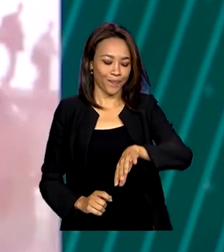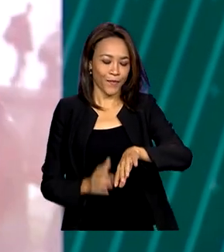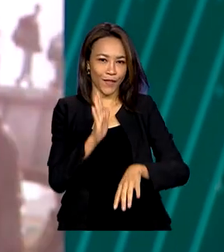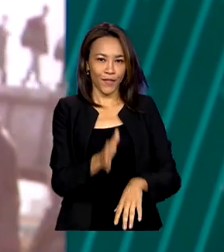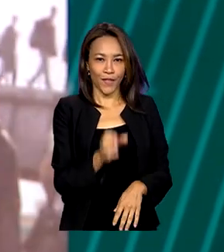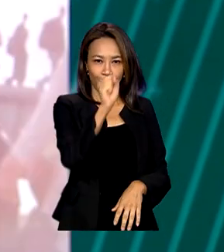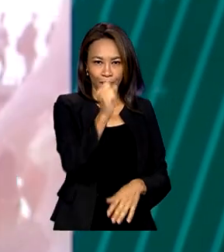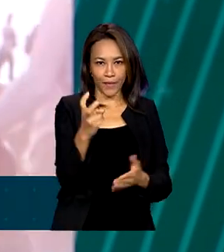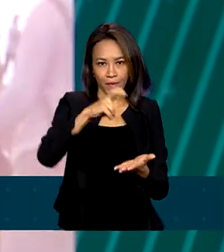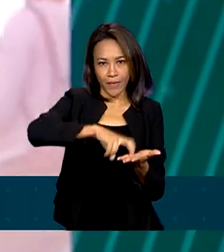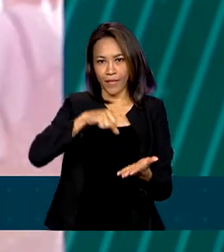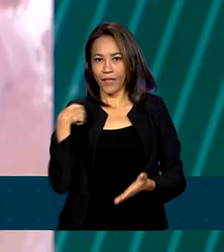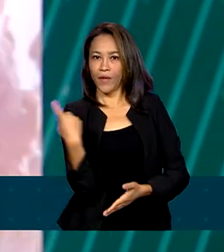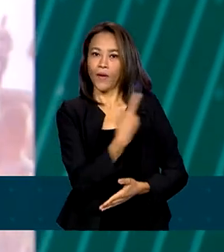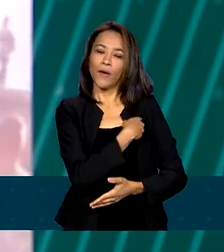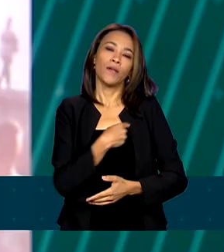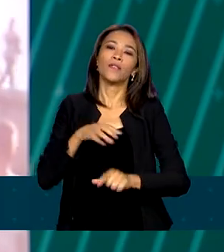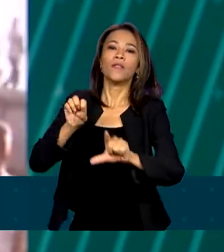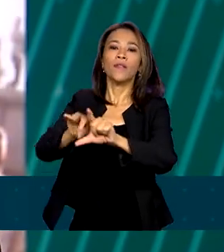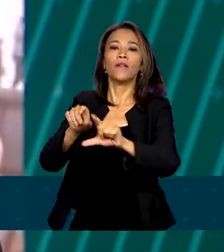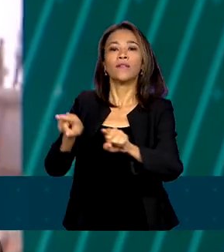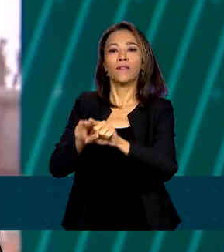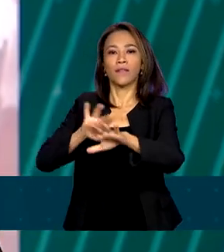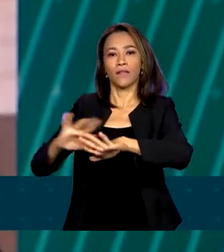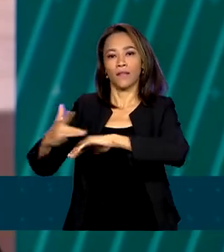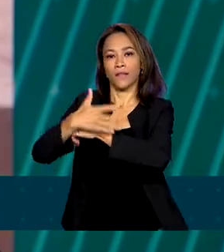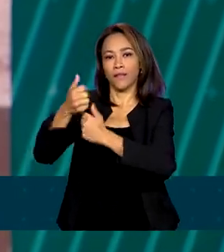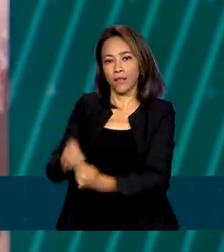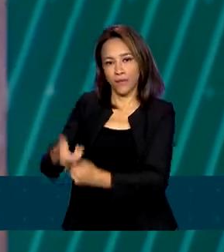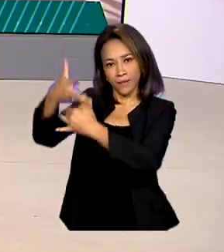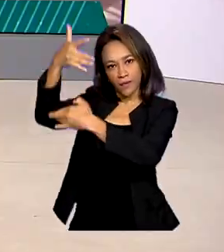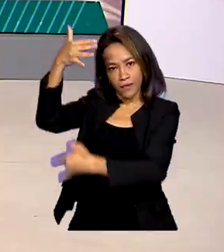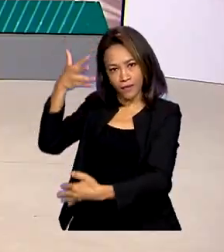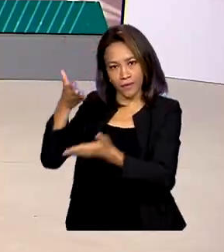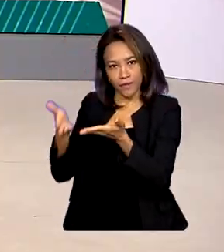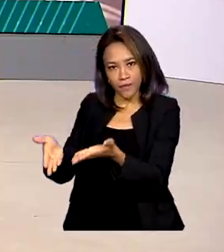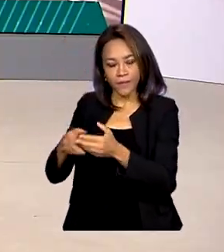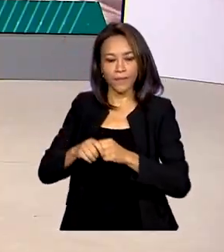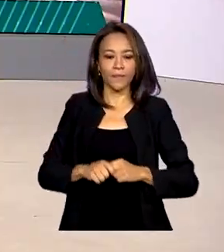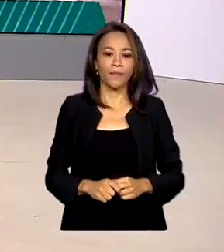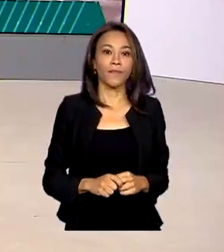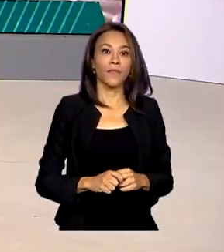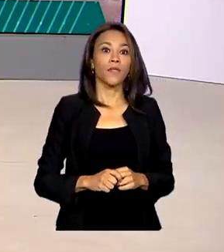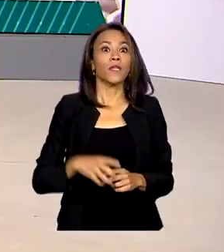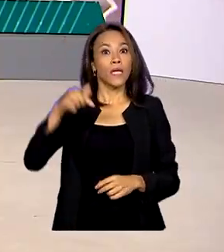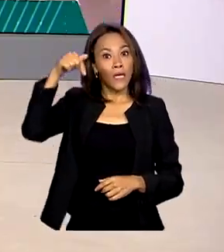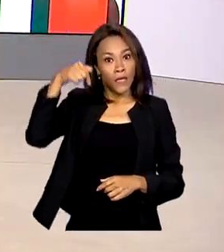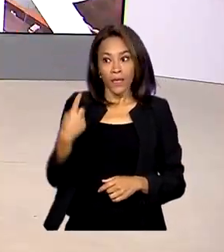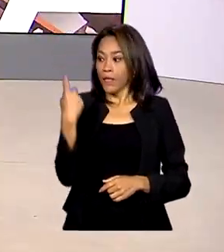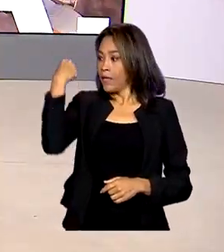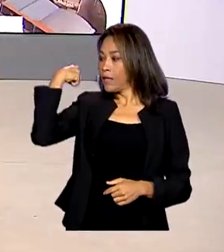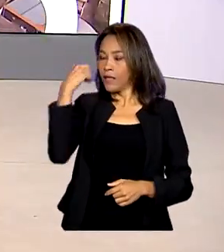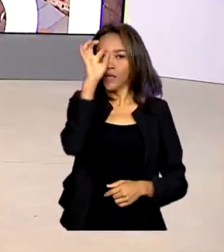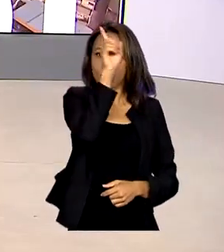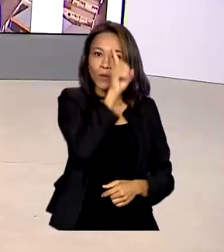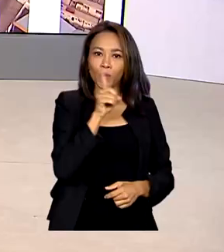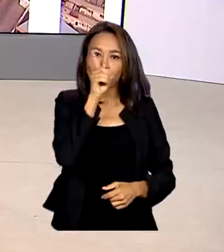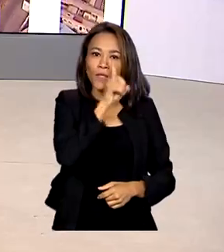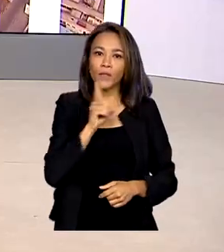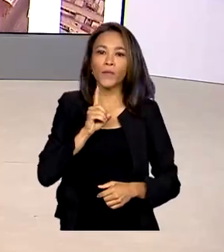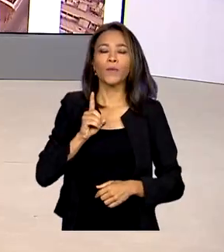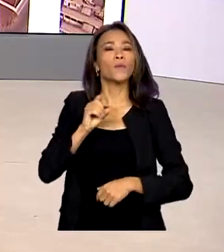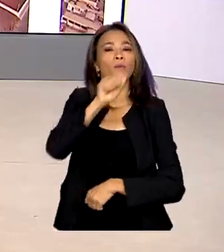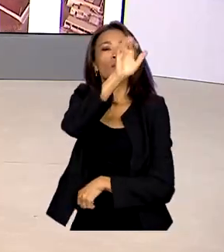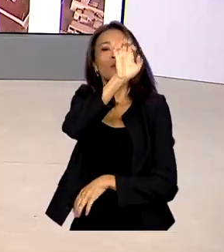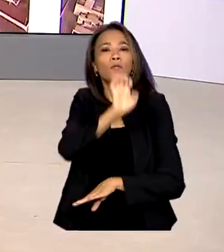Oito horas da manhã, estamos ao vivo também pelas redes sociais. Chegou neste domingo ao Rio de Janeiro